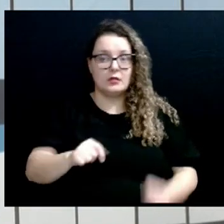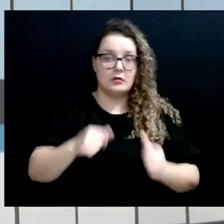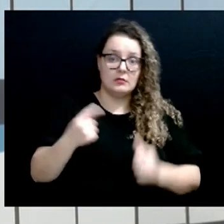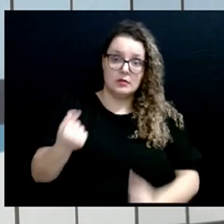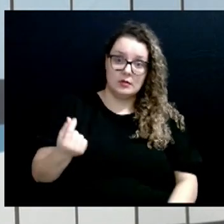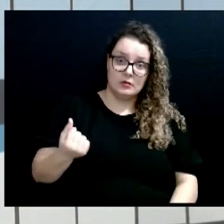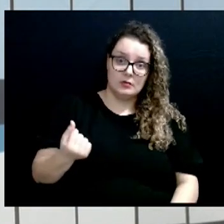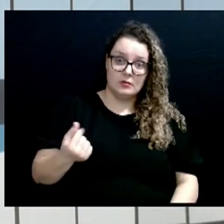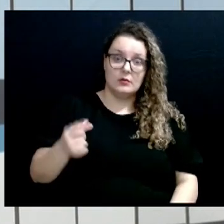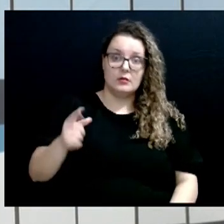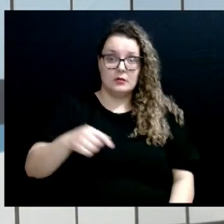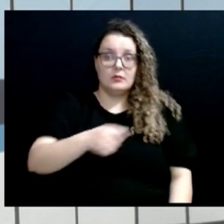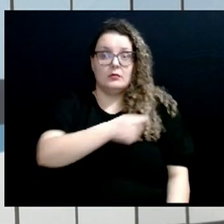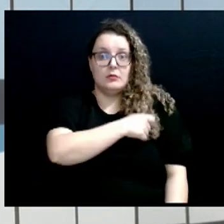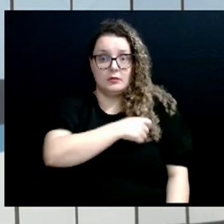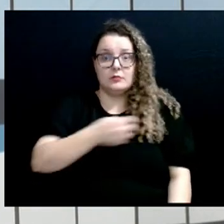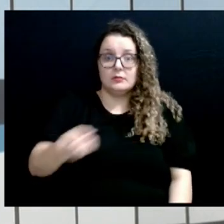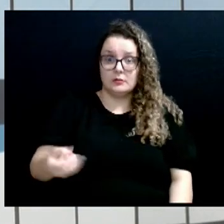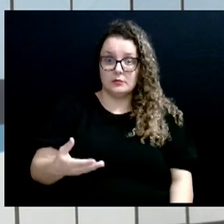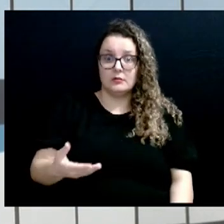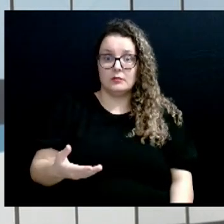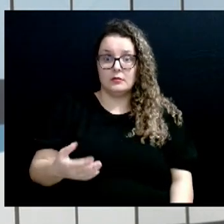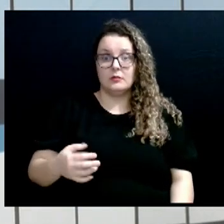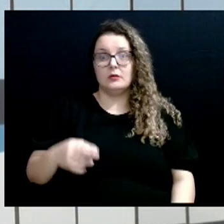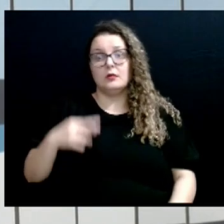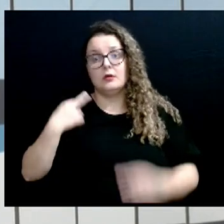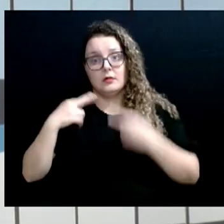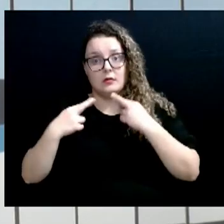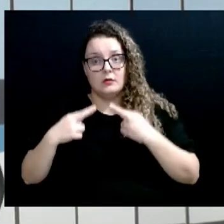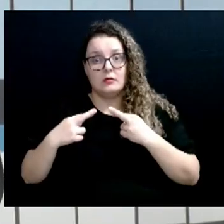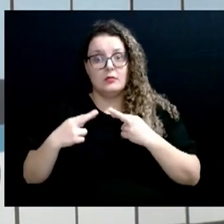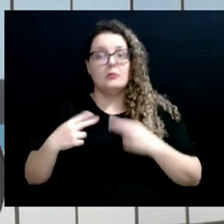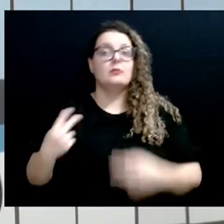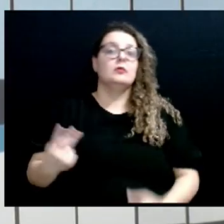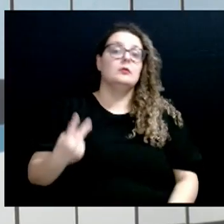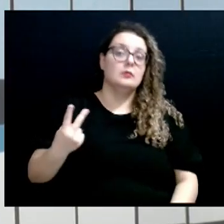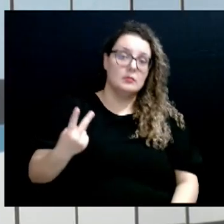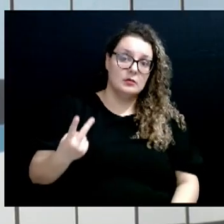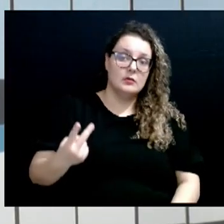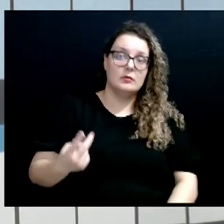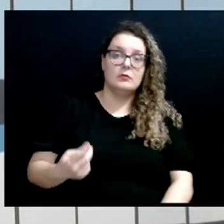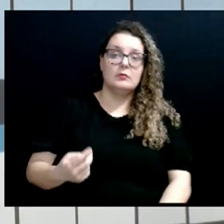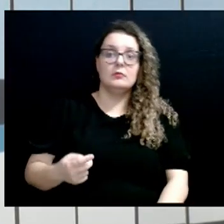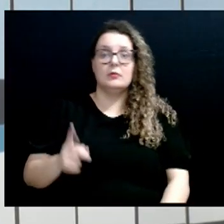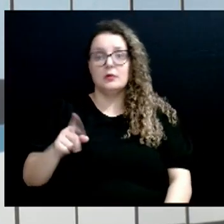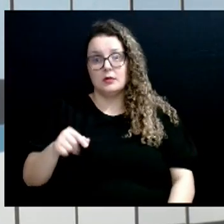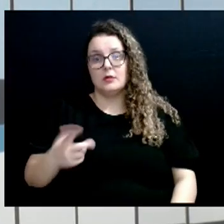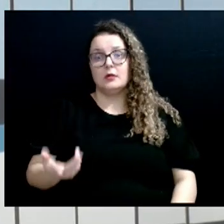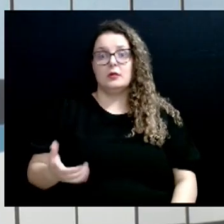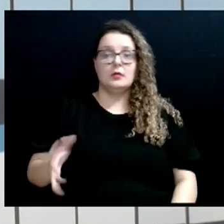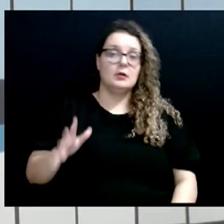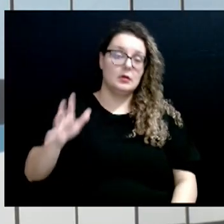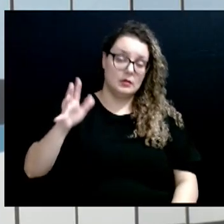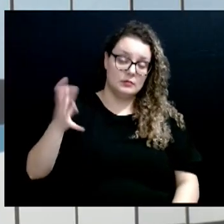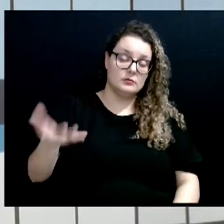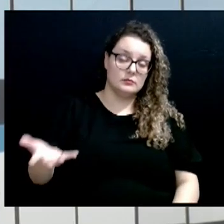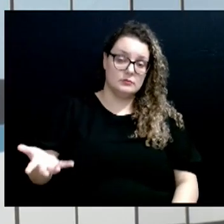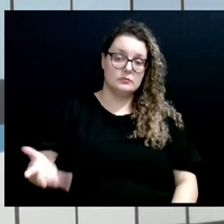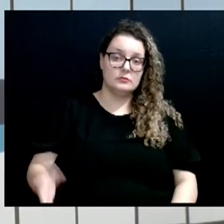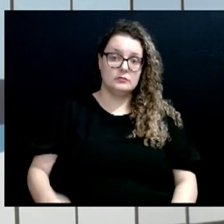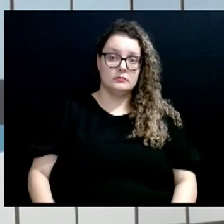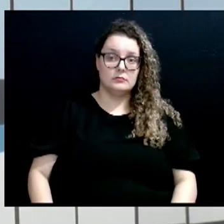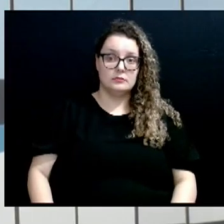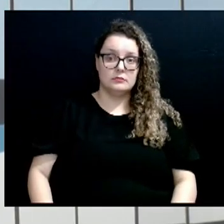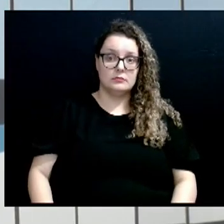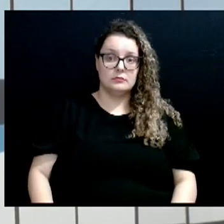aluno novo, né? Que a reclamação toda girou em torno do valor, da questão dos valores, que são dispendiosos. Ele vai conseguir um valor menor,